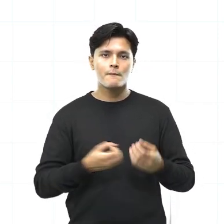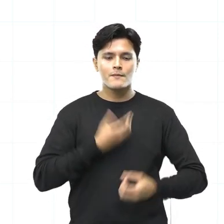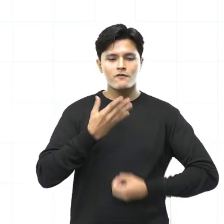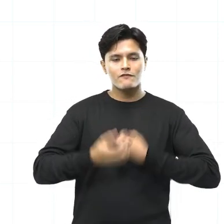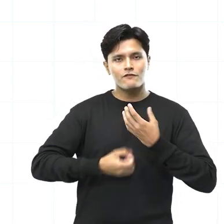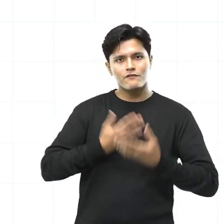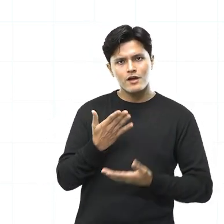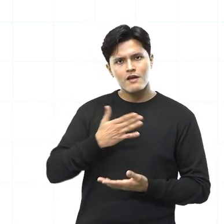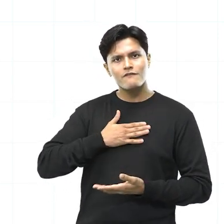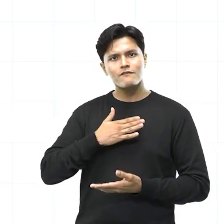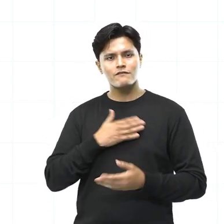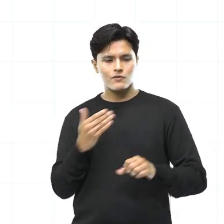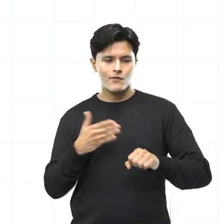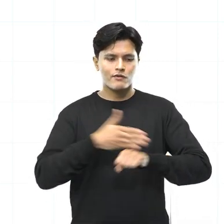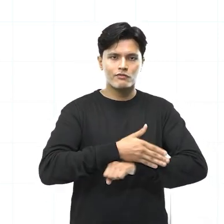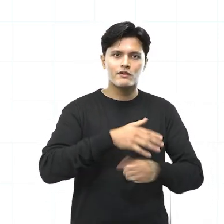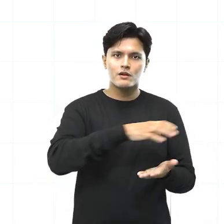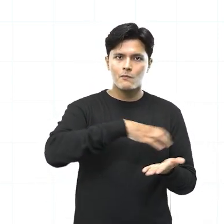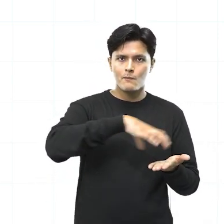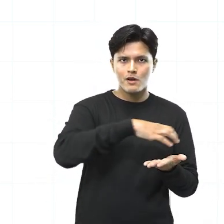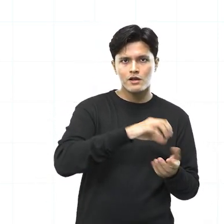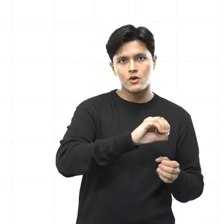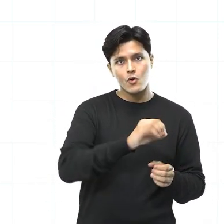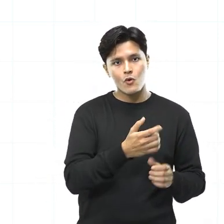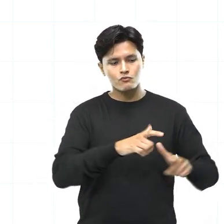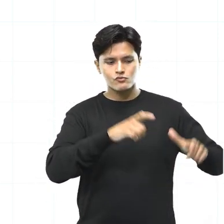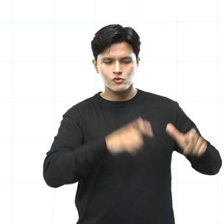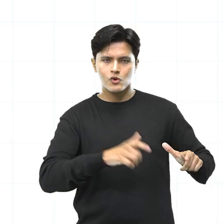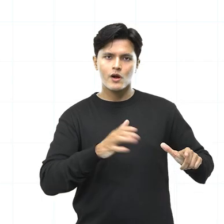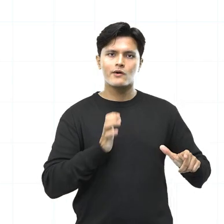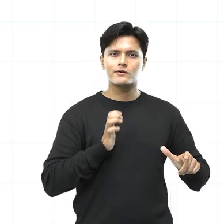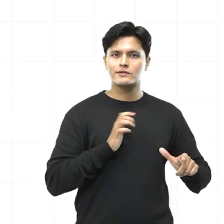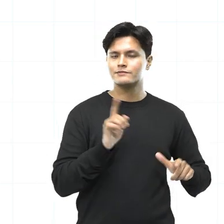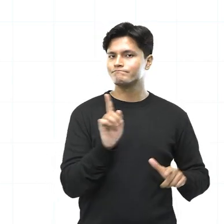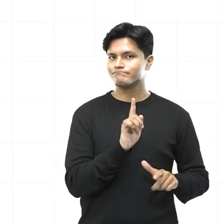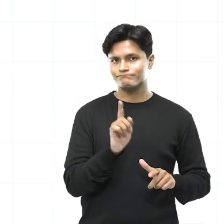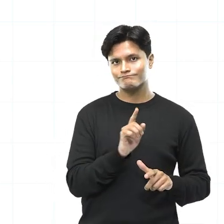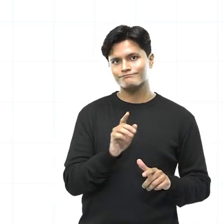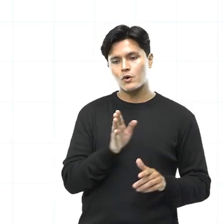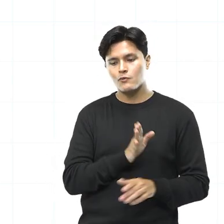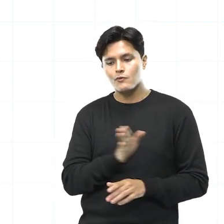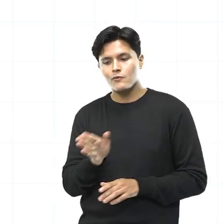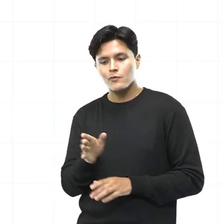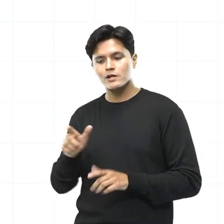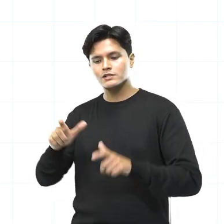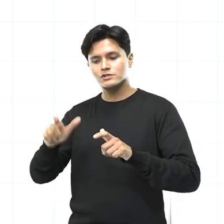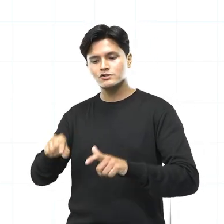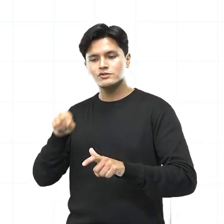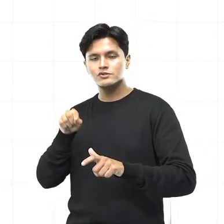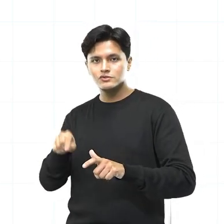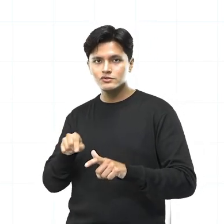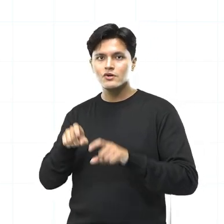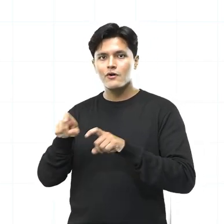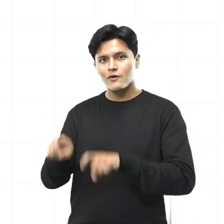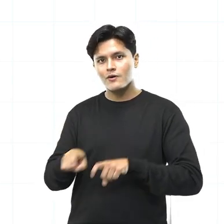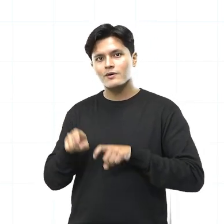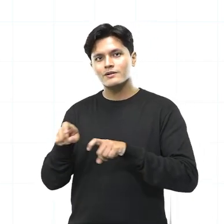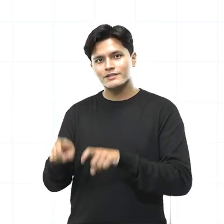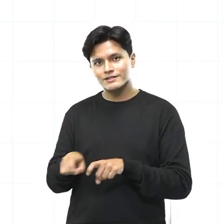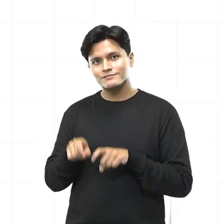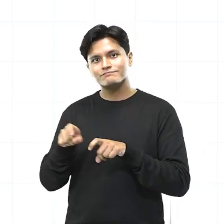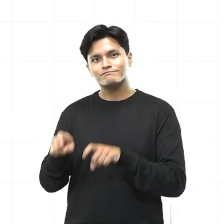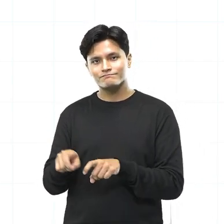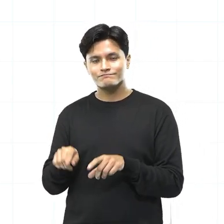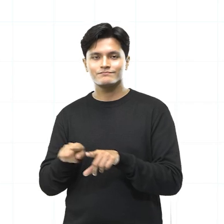rico salão, né? Ele não pode entrar no rico salão. Meu verso só entra no campo da roça e nos